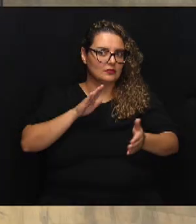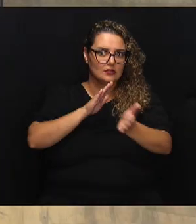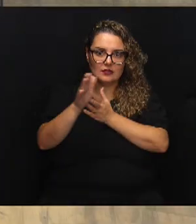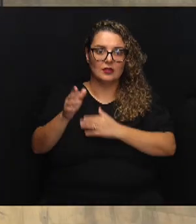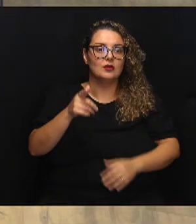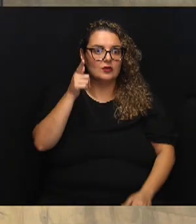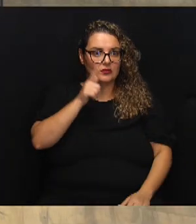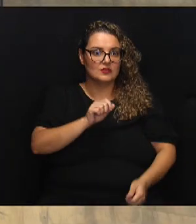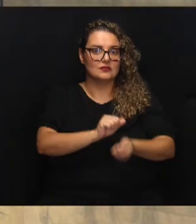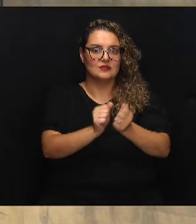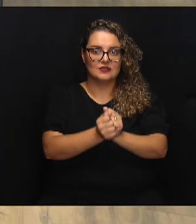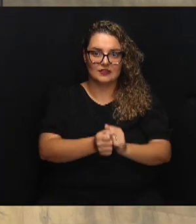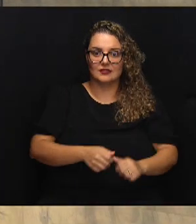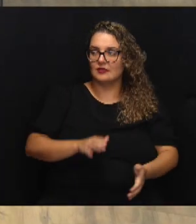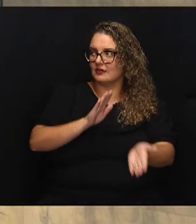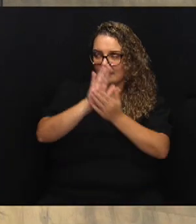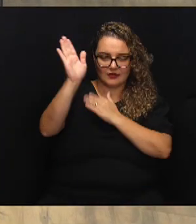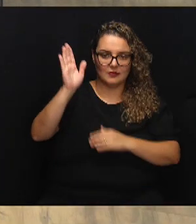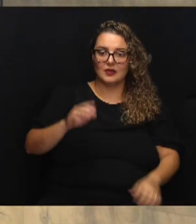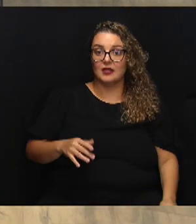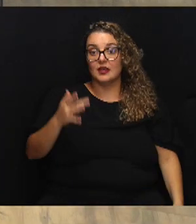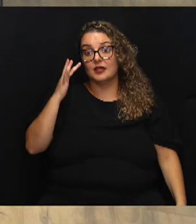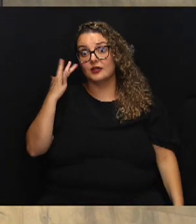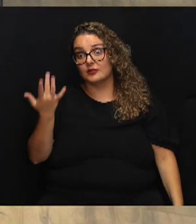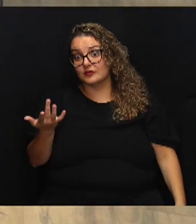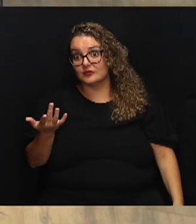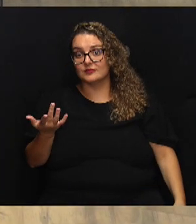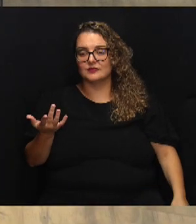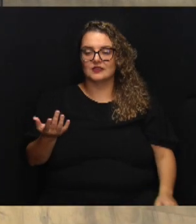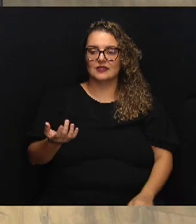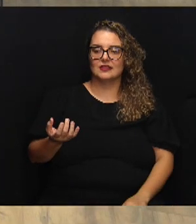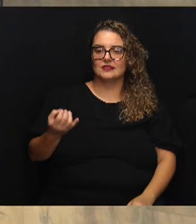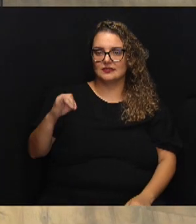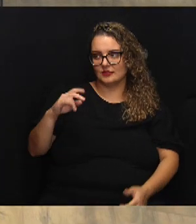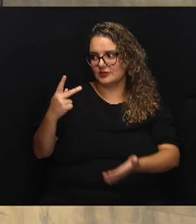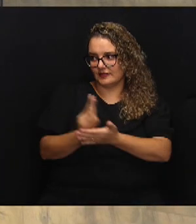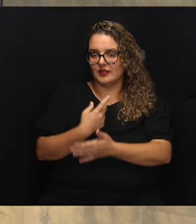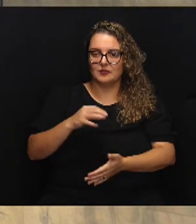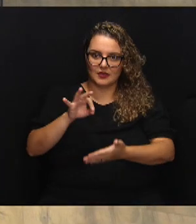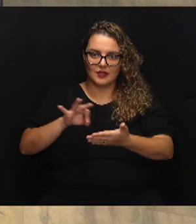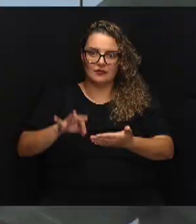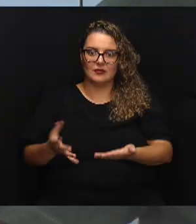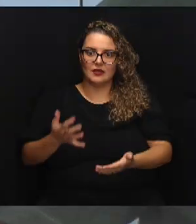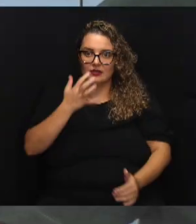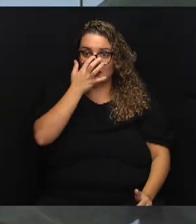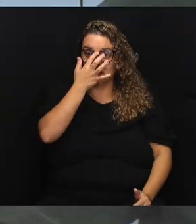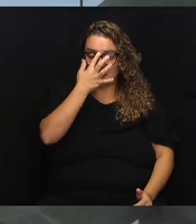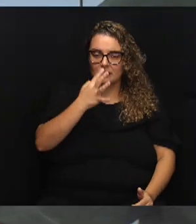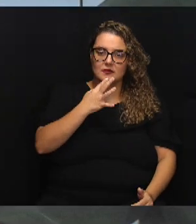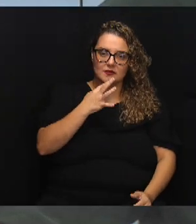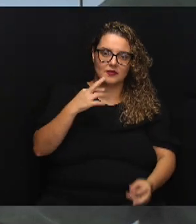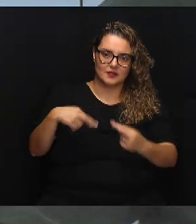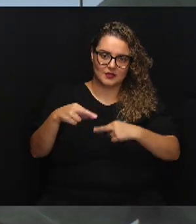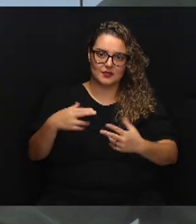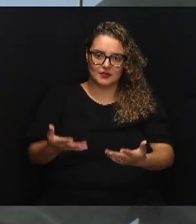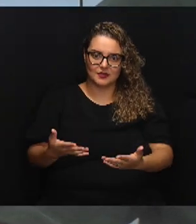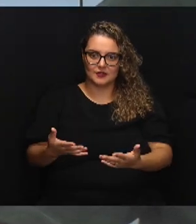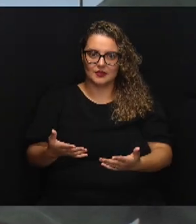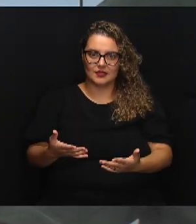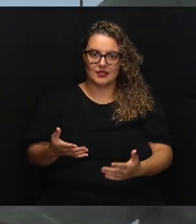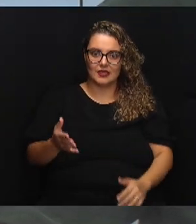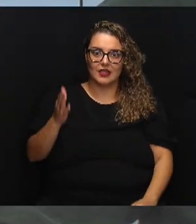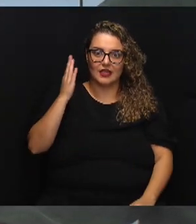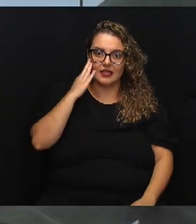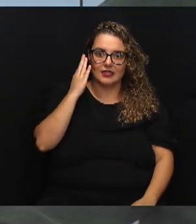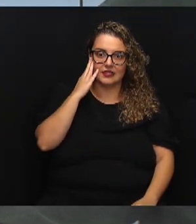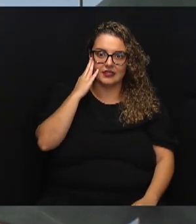reabilitar. E eu descobri também, não sei se eu estiver errado, vocês me corrigem, com quem conhece muito bem em relação... E eles sabem, eles